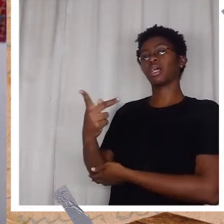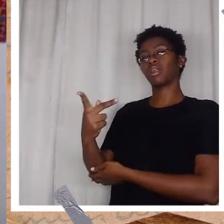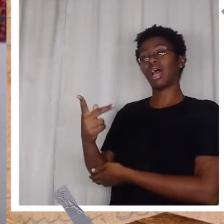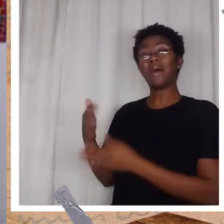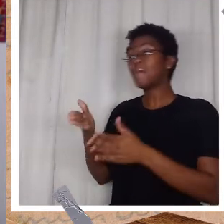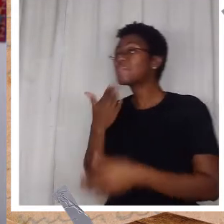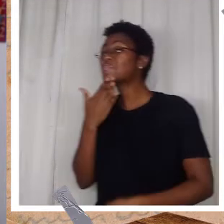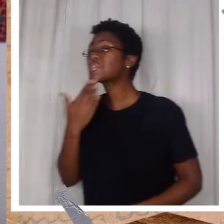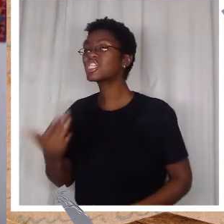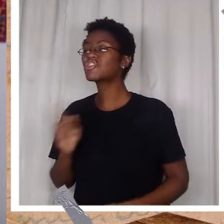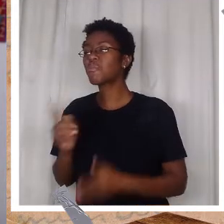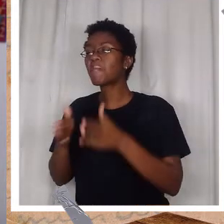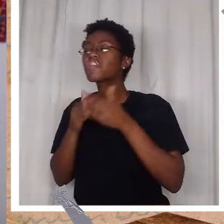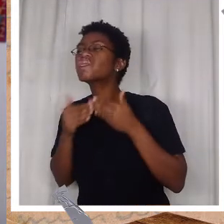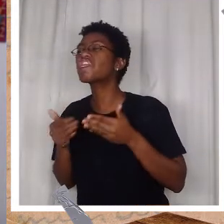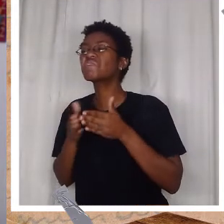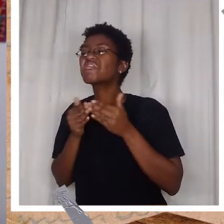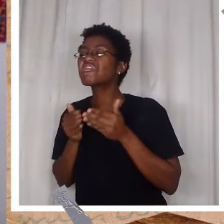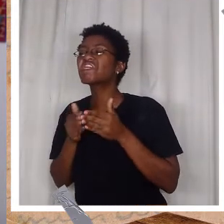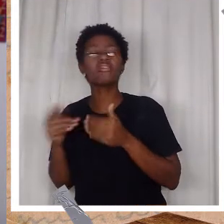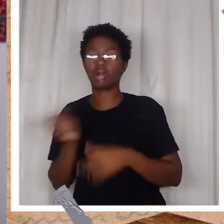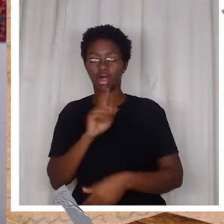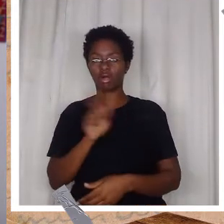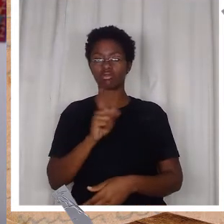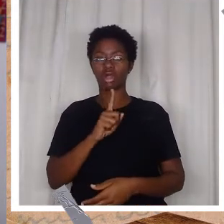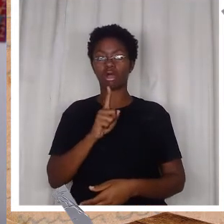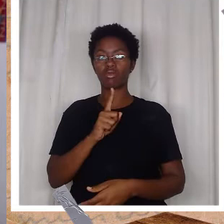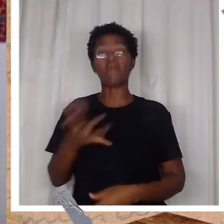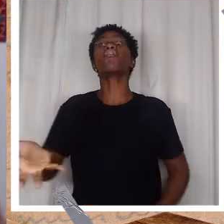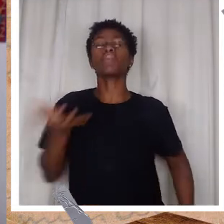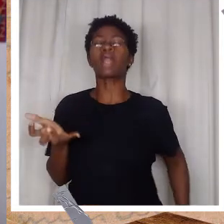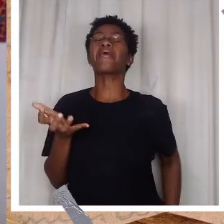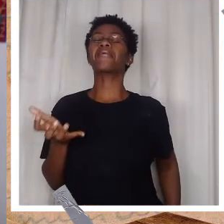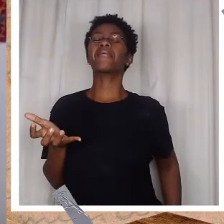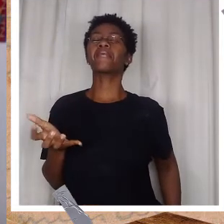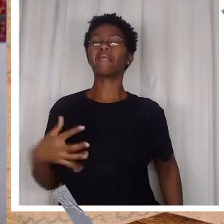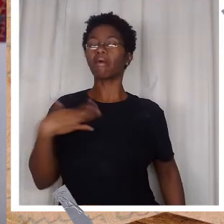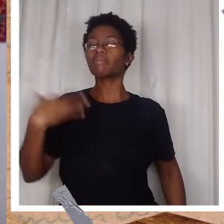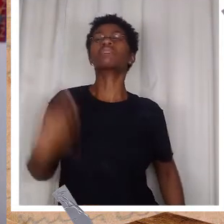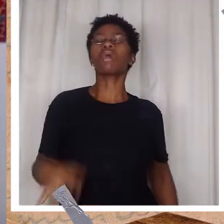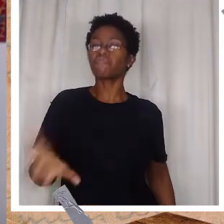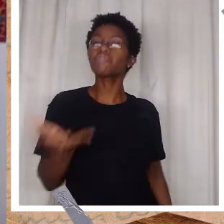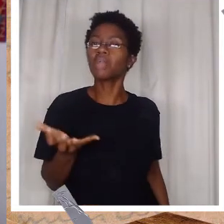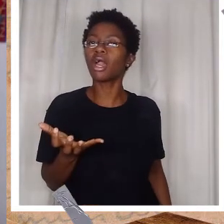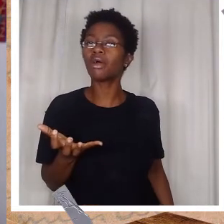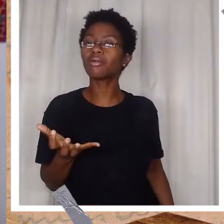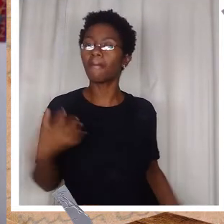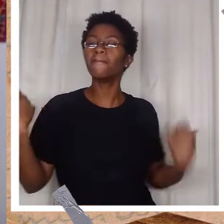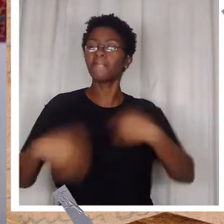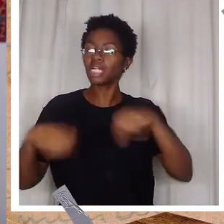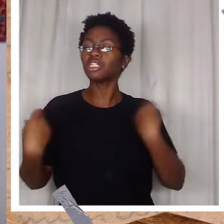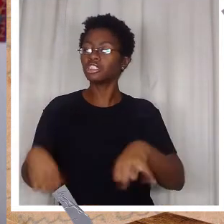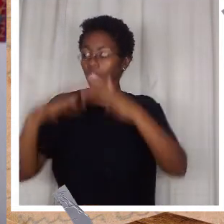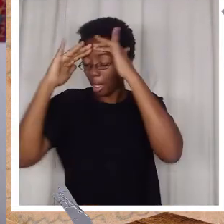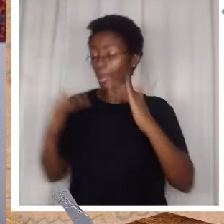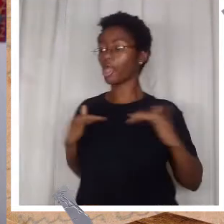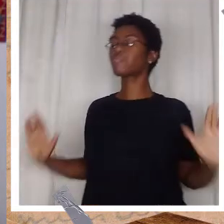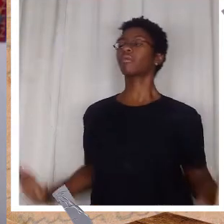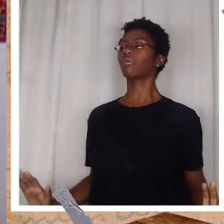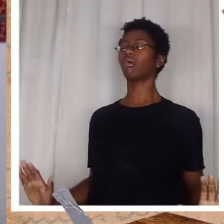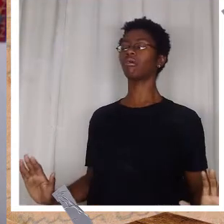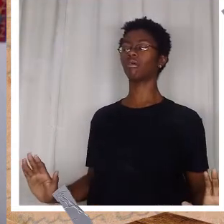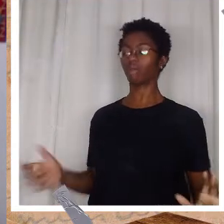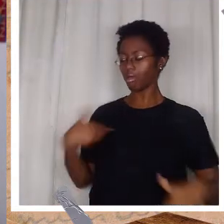da sociedade como um todo, exigiu dos homens brancos, exigiu dos homens pretos, esse respeito que